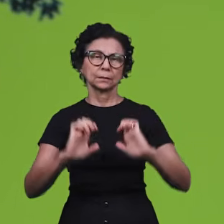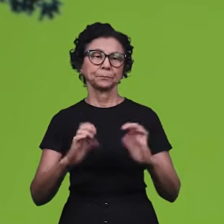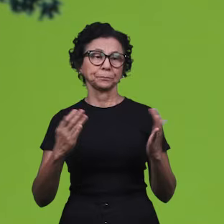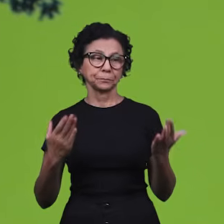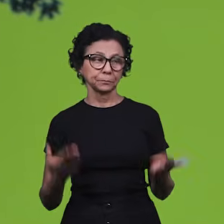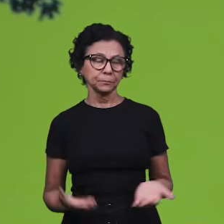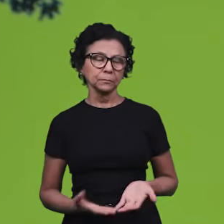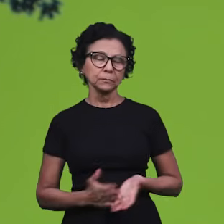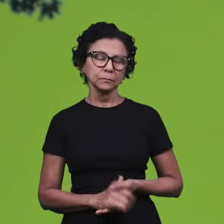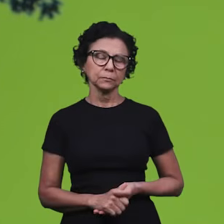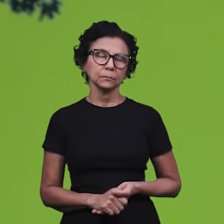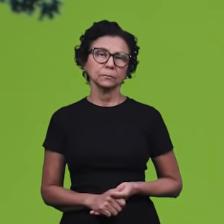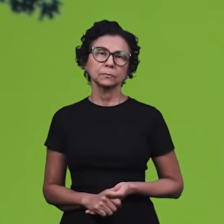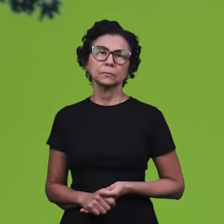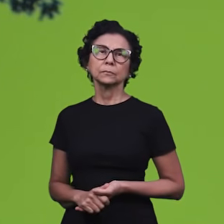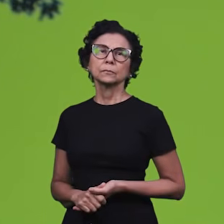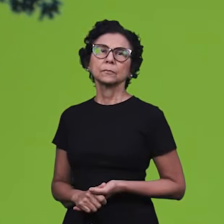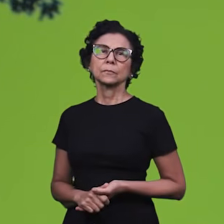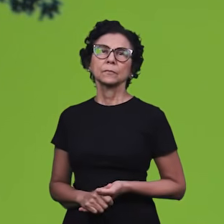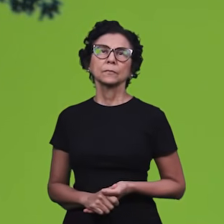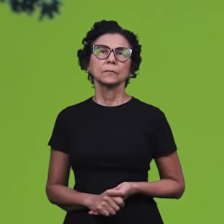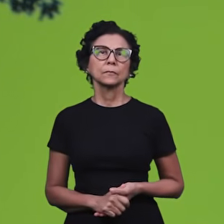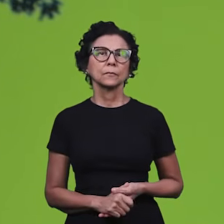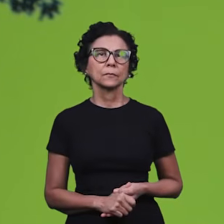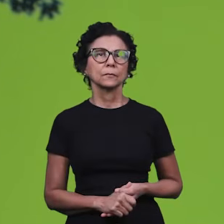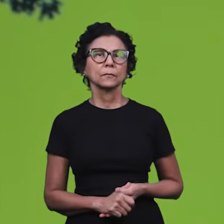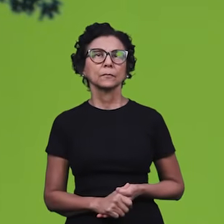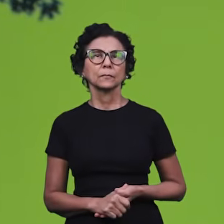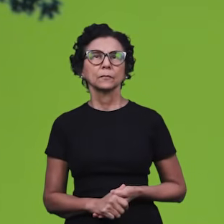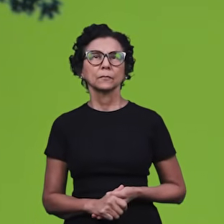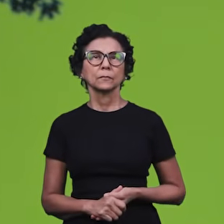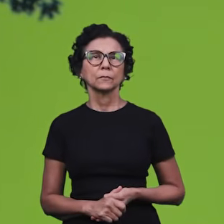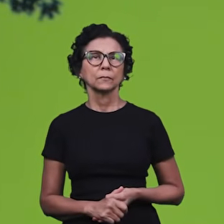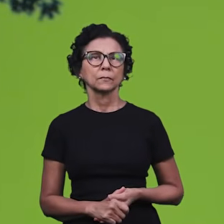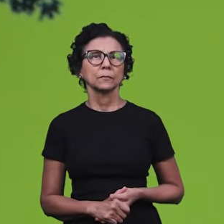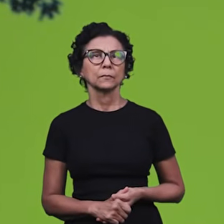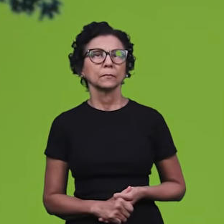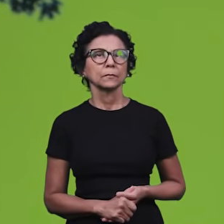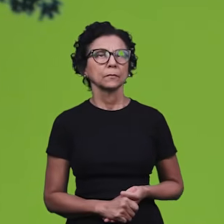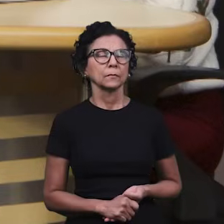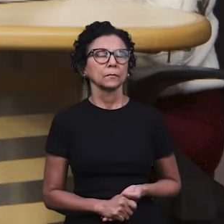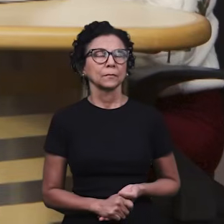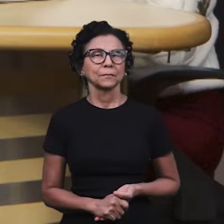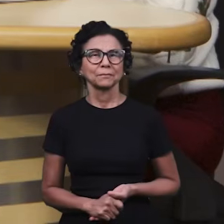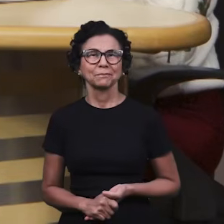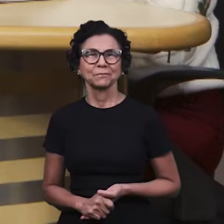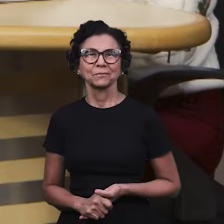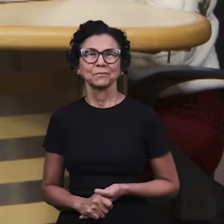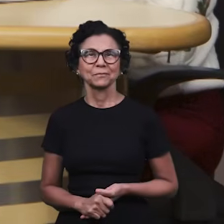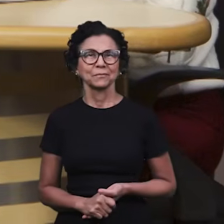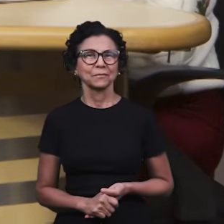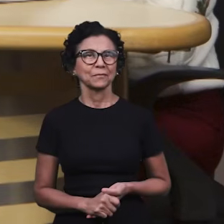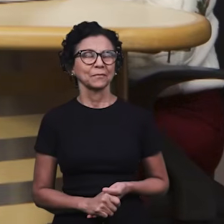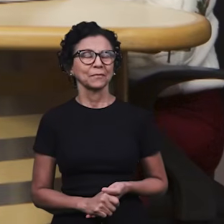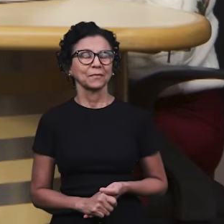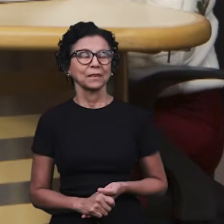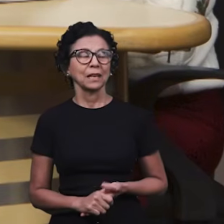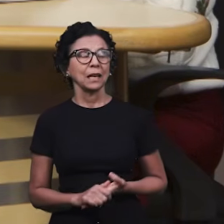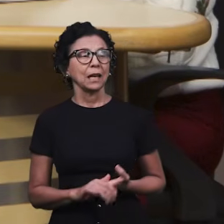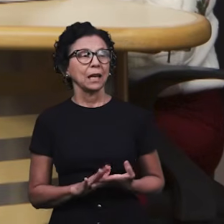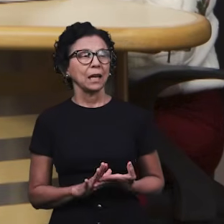de ouvir um pouco quais os recursos que vocês usam. A gente trouxe alguns aqui, não é, Jaque? Sim. Daqueles que